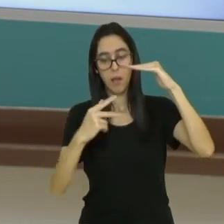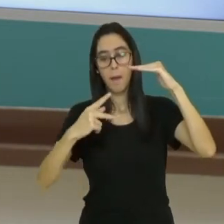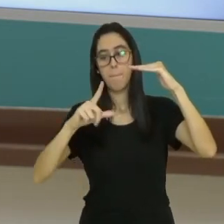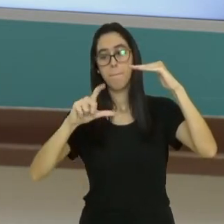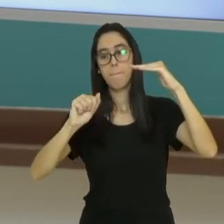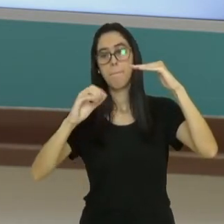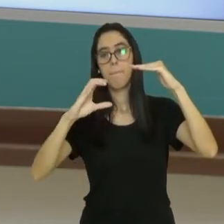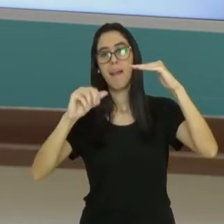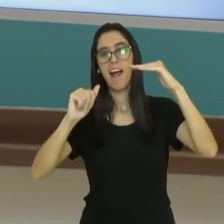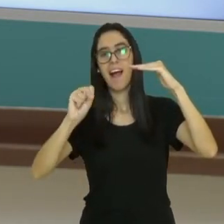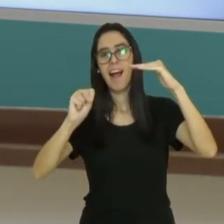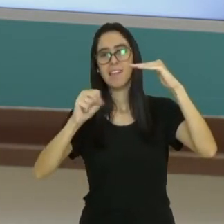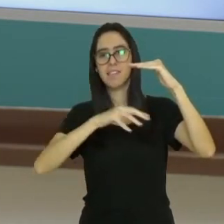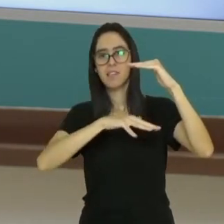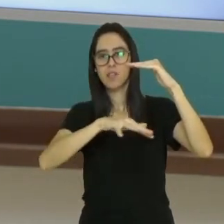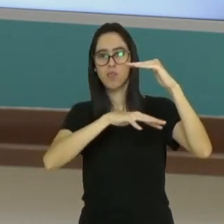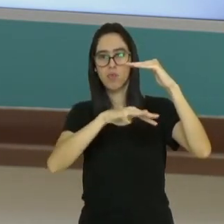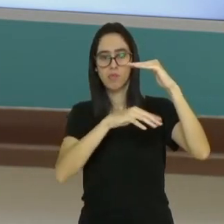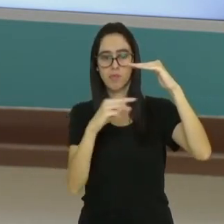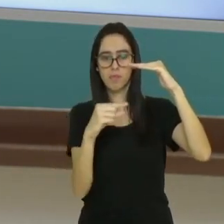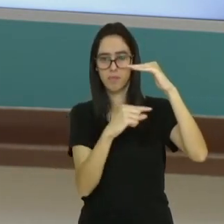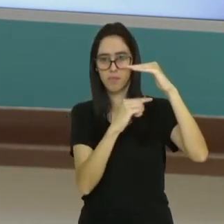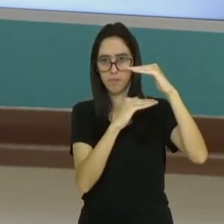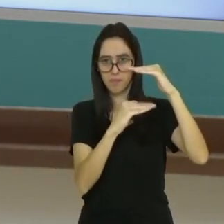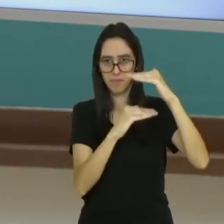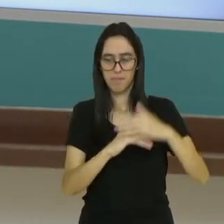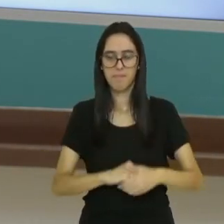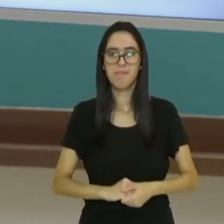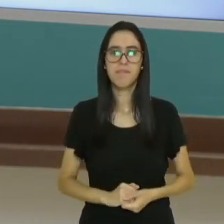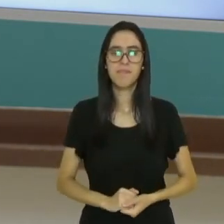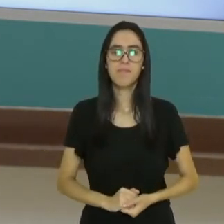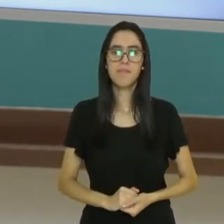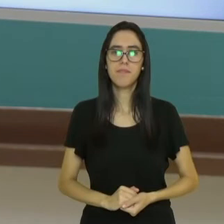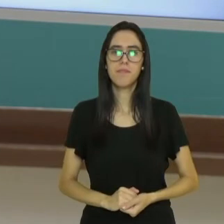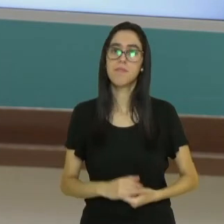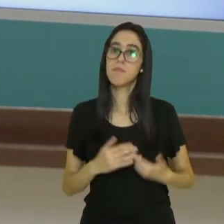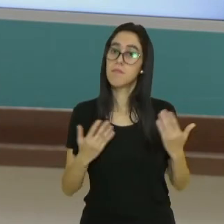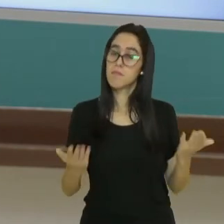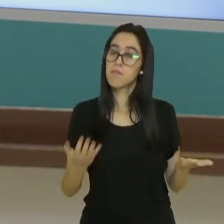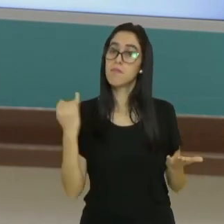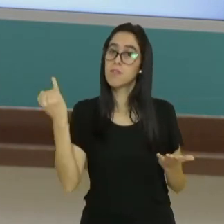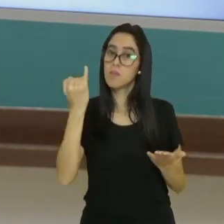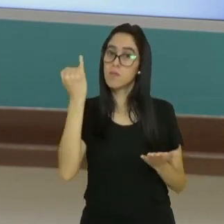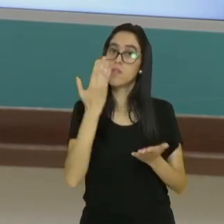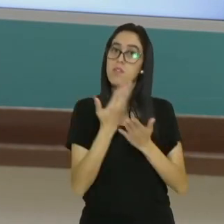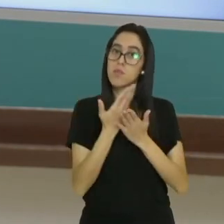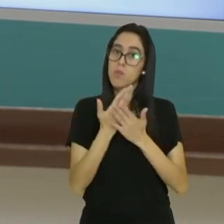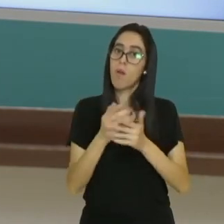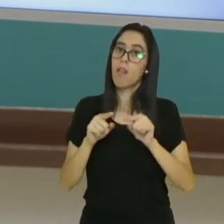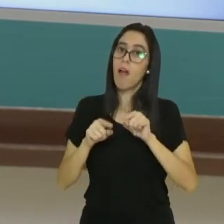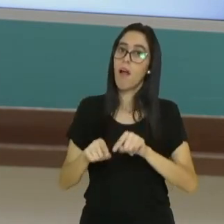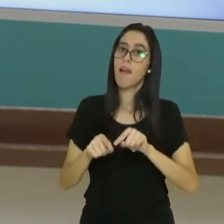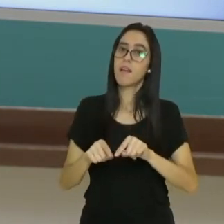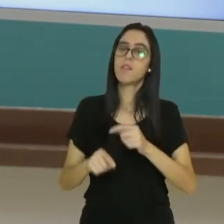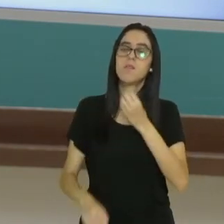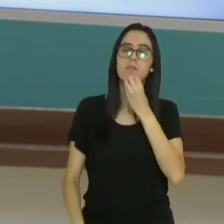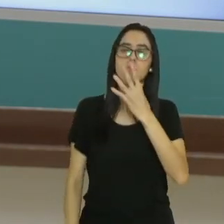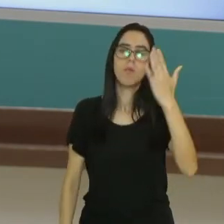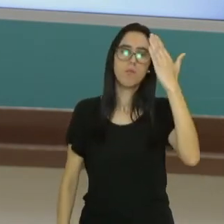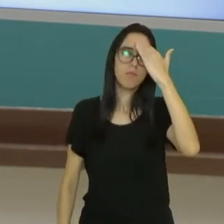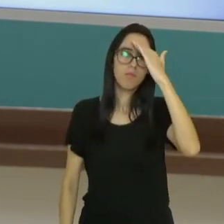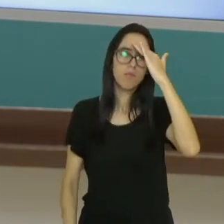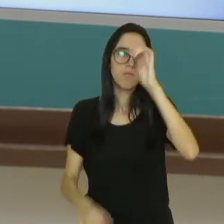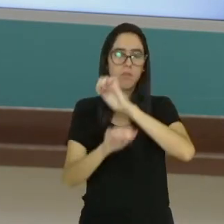do planeta, nessa camada mais externa do planeta. Então, para a gente estudar, a gente sempre vai usar